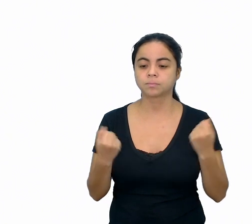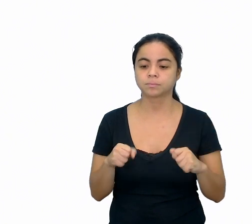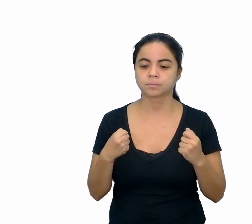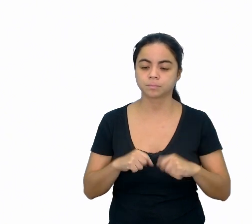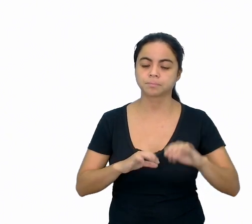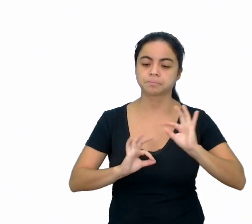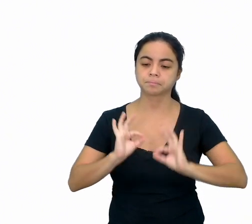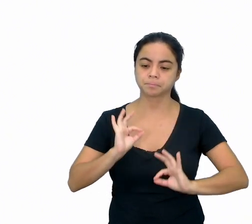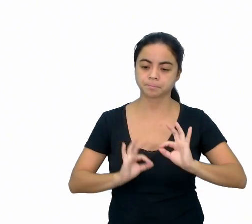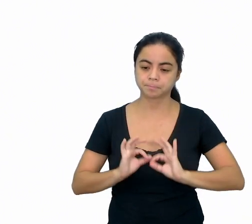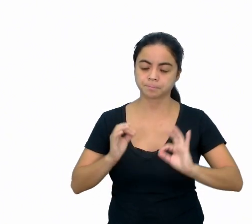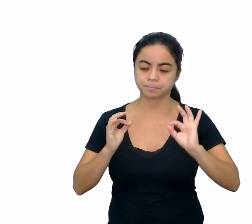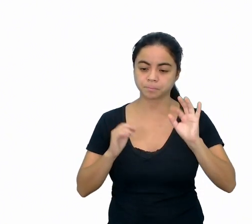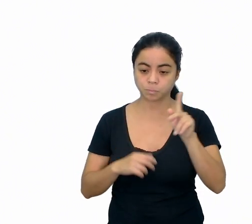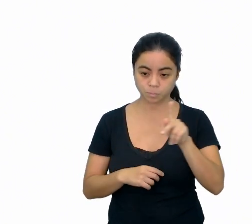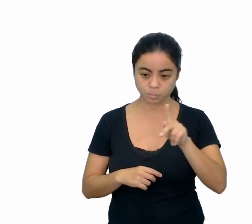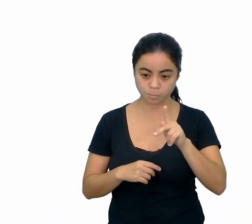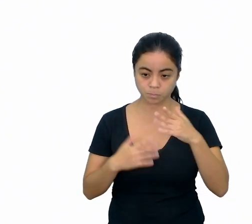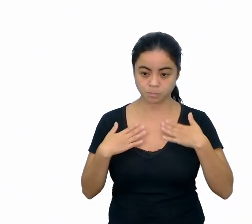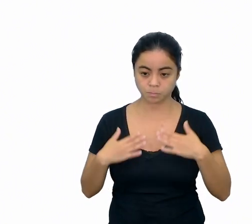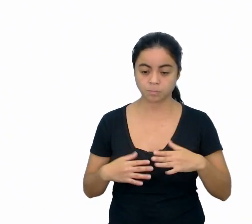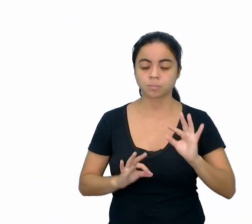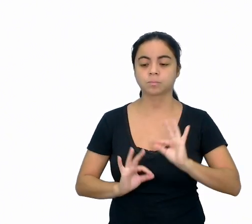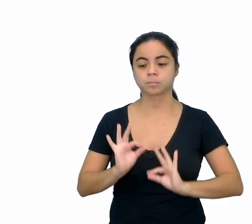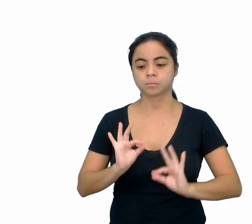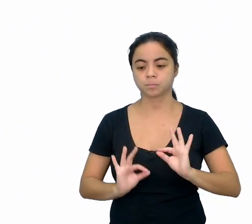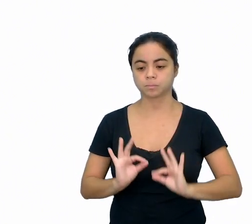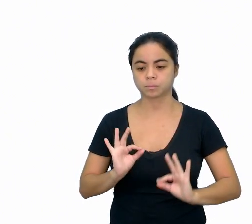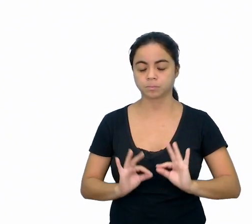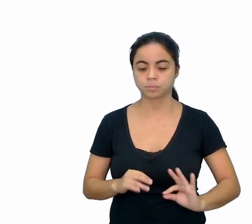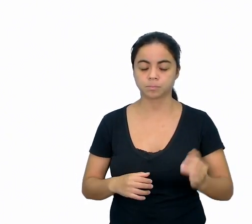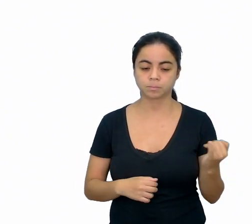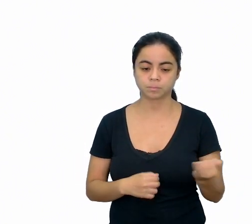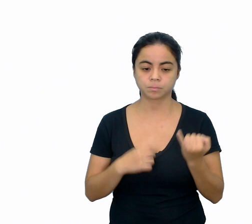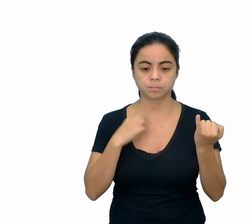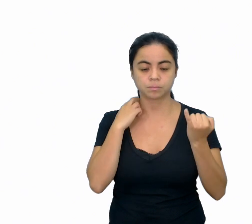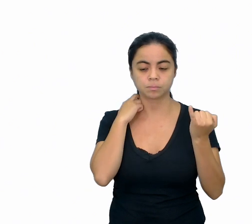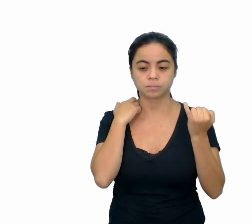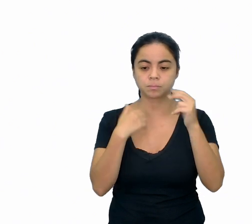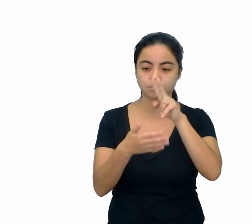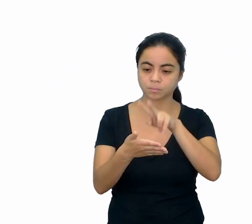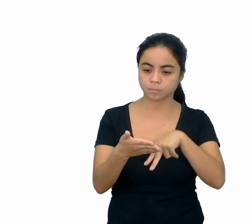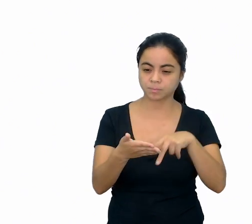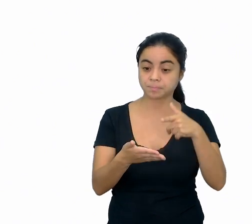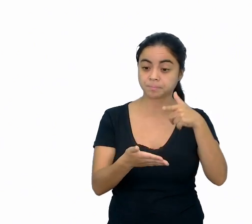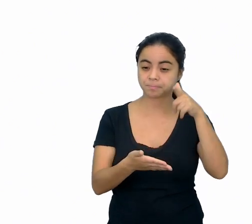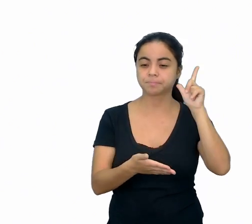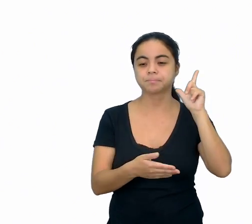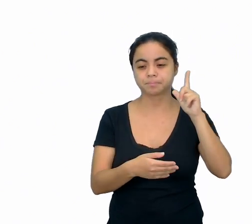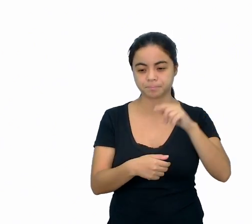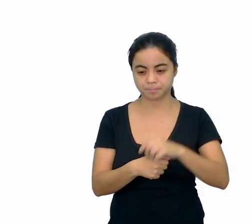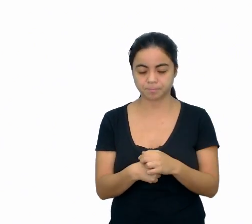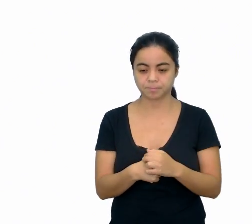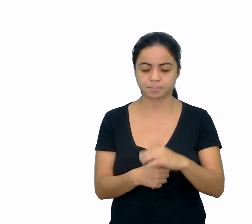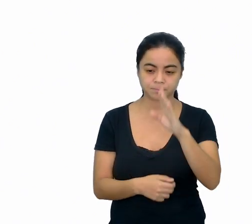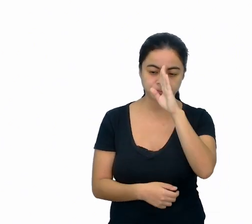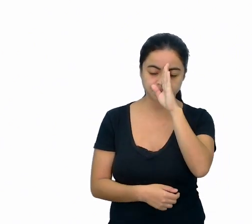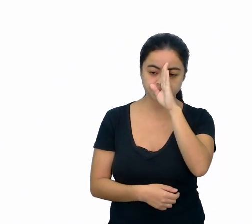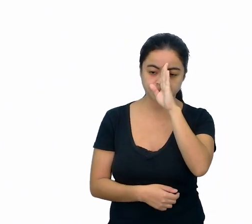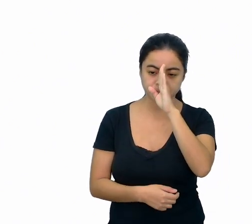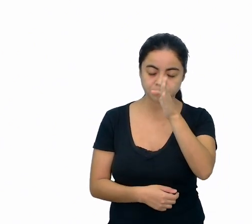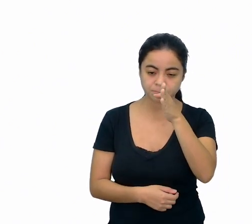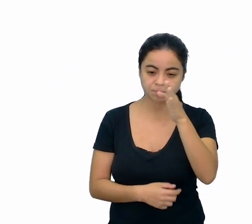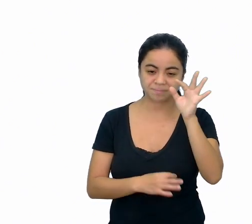do professor, da professora. É fundamental realizar uma leitura prévia do texto e,